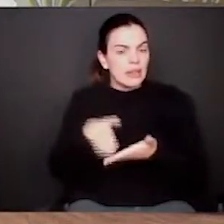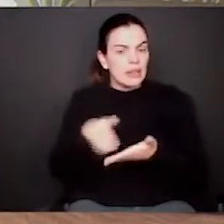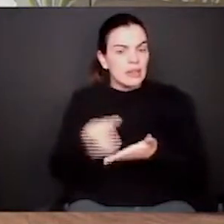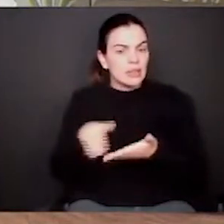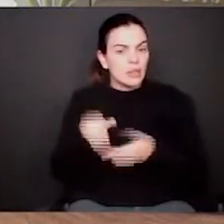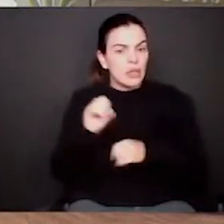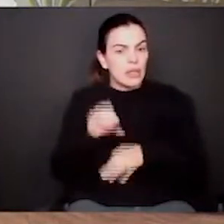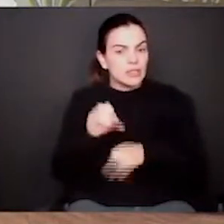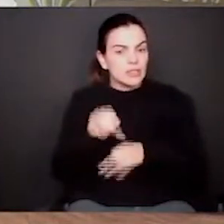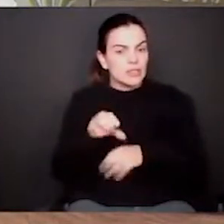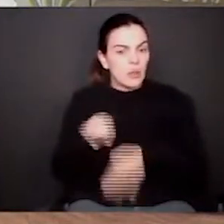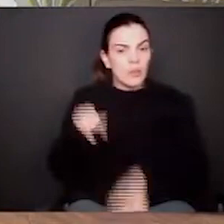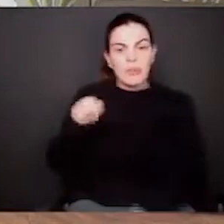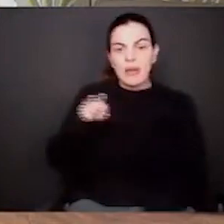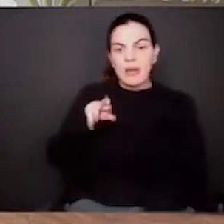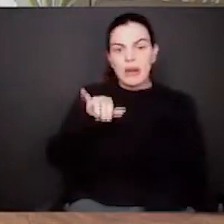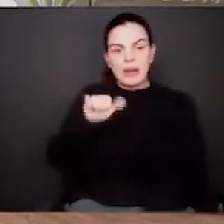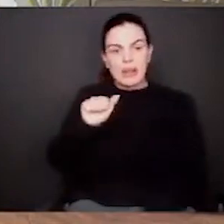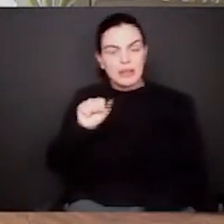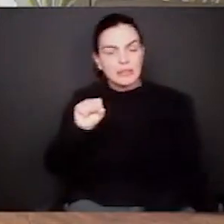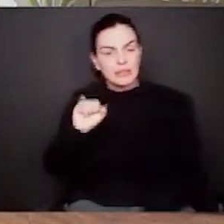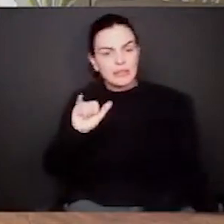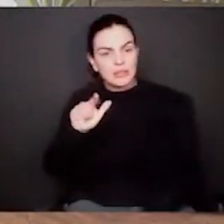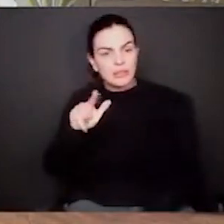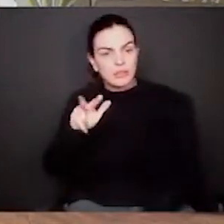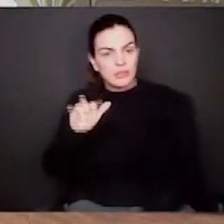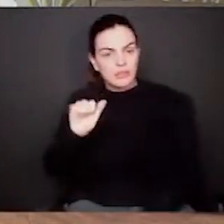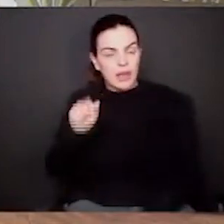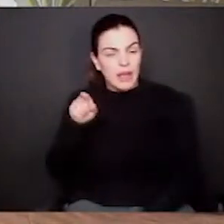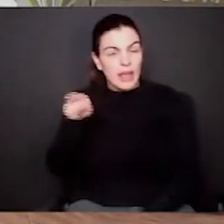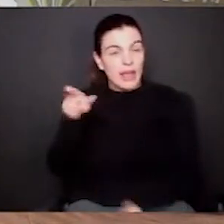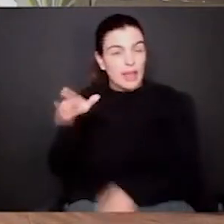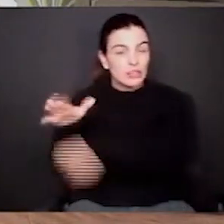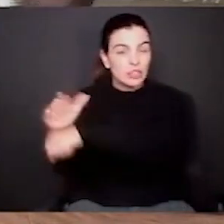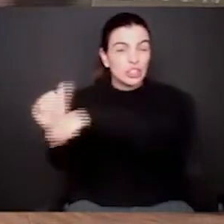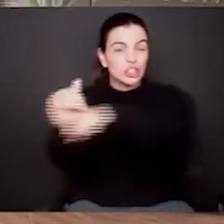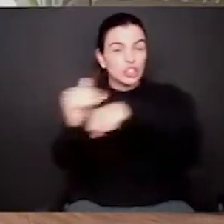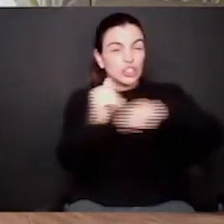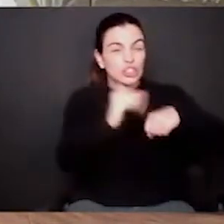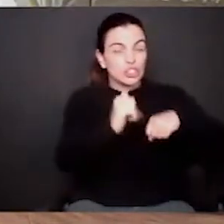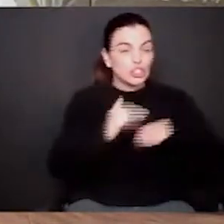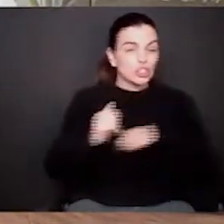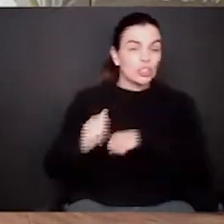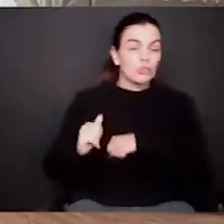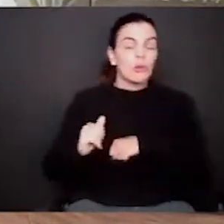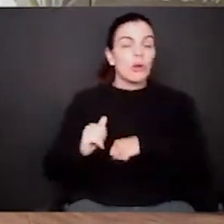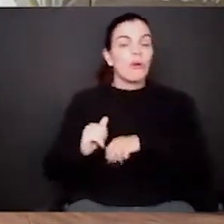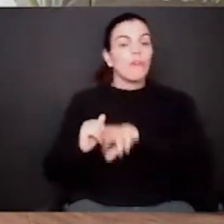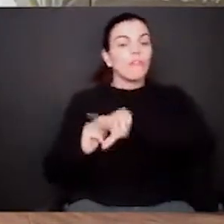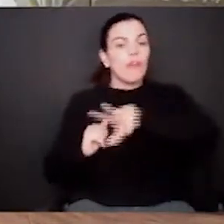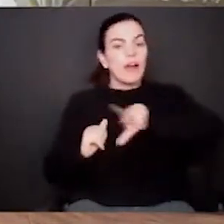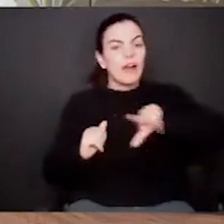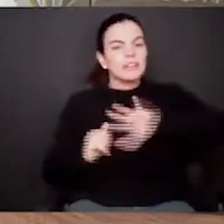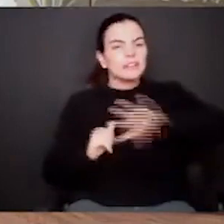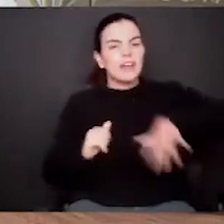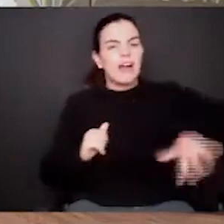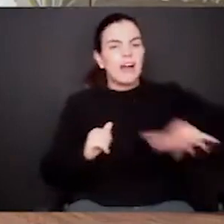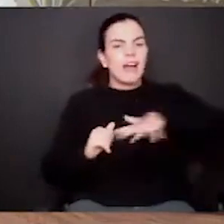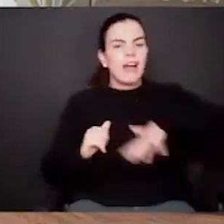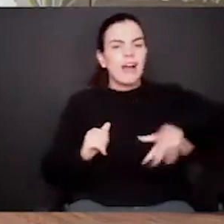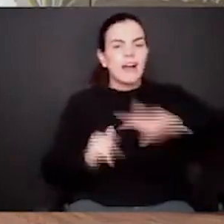conduzir, chamando e convidando outras instâncias, outras pastas do Poder Executivo para participar, todos com muito